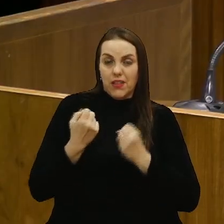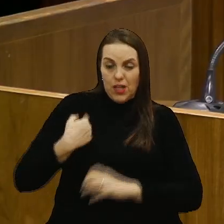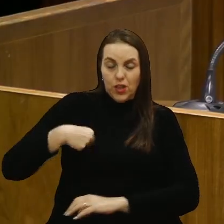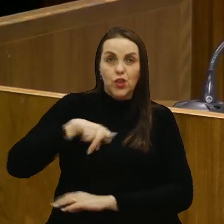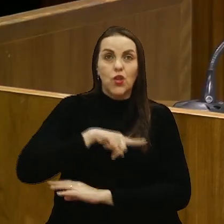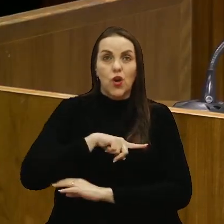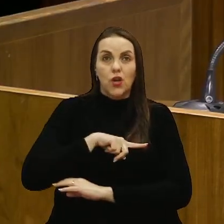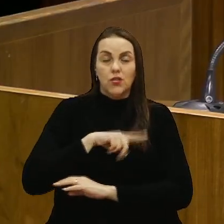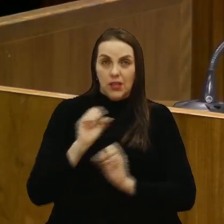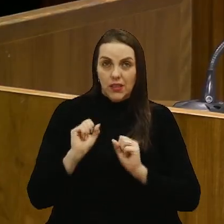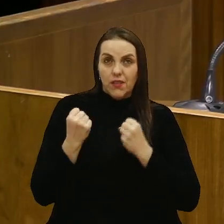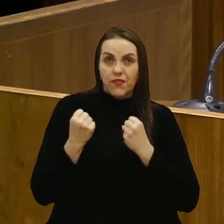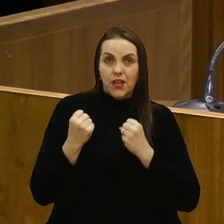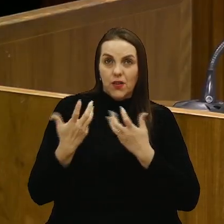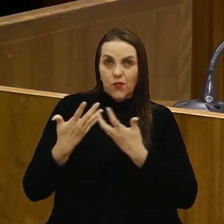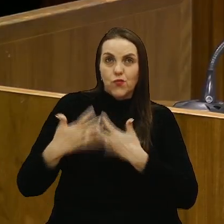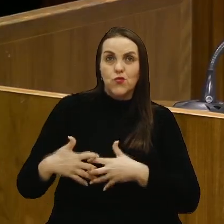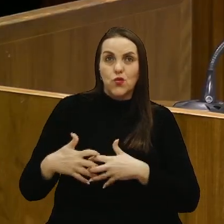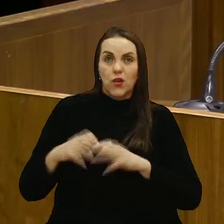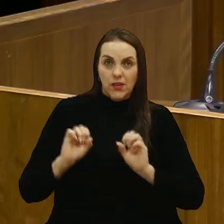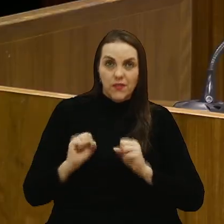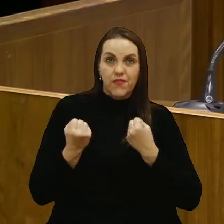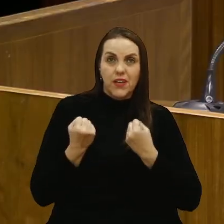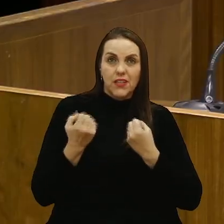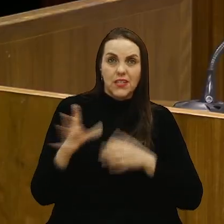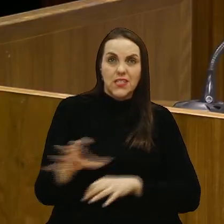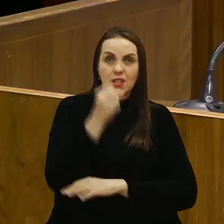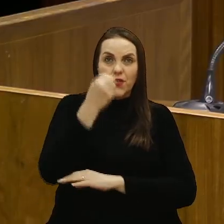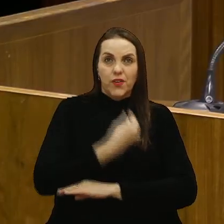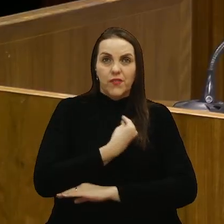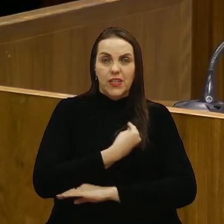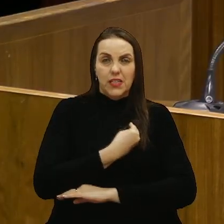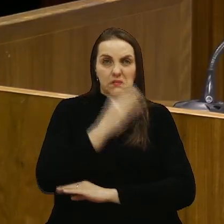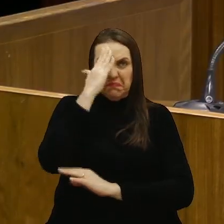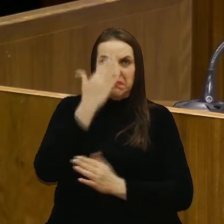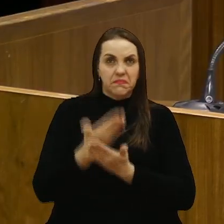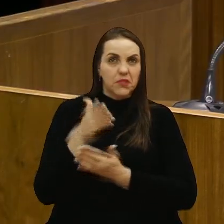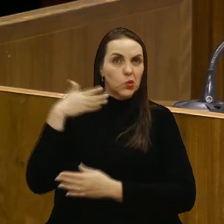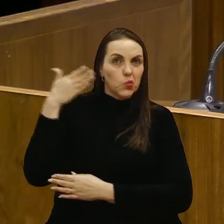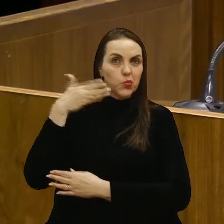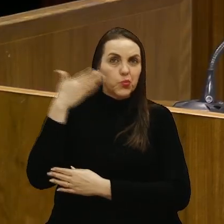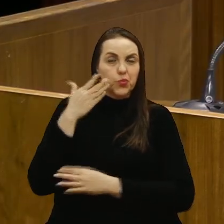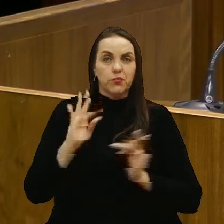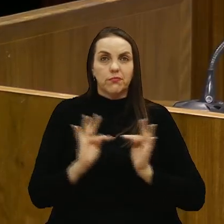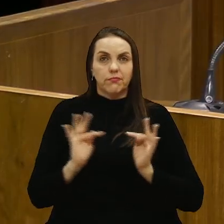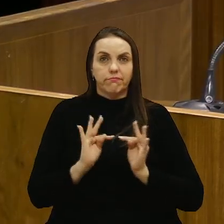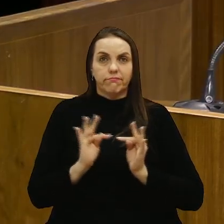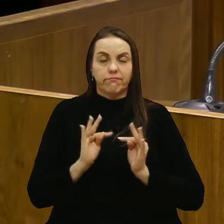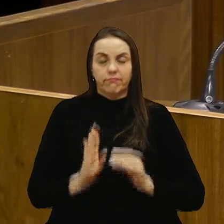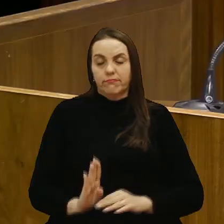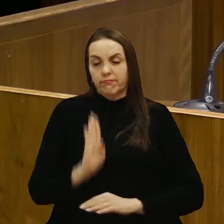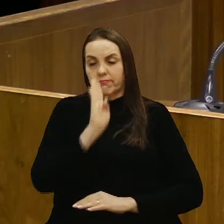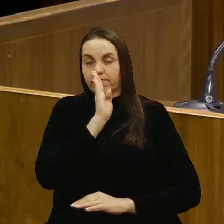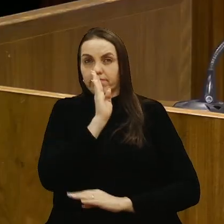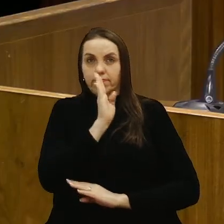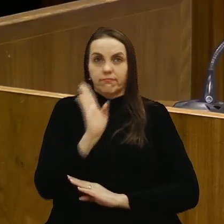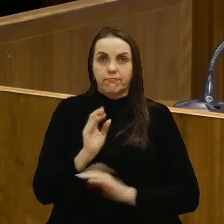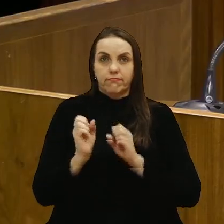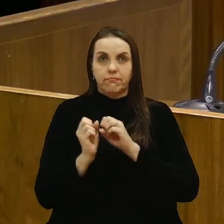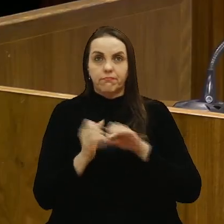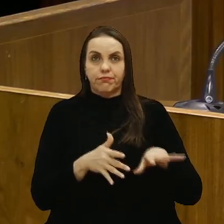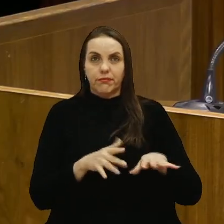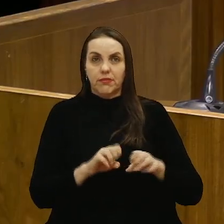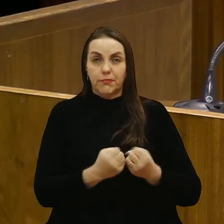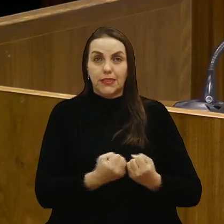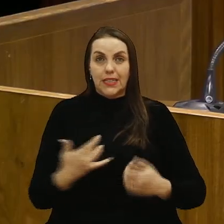defenda o que funciona, defenda o que salva vidas. Não acredite no discurso técnico, não se cale sobre o desmonte, não se omitam enquanto a